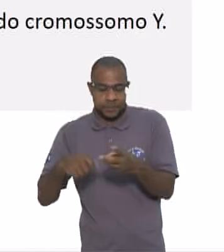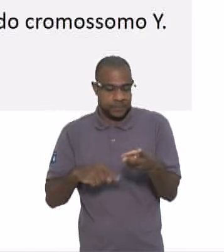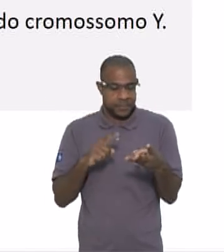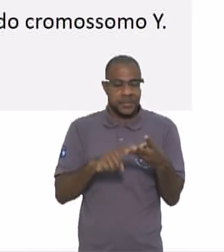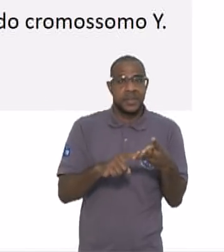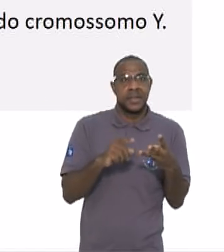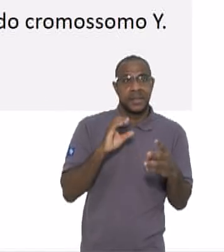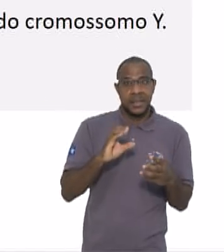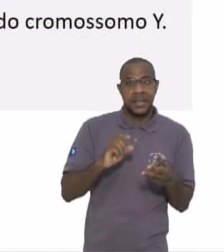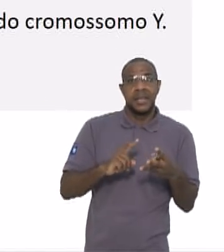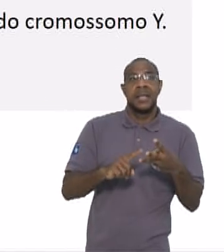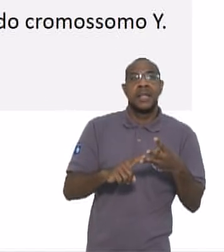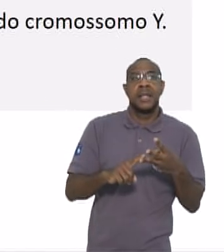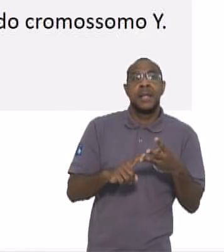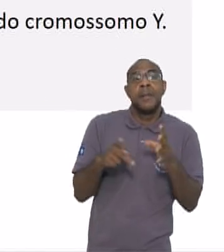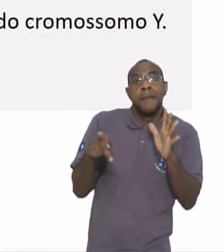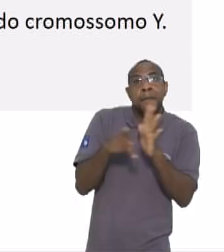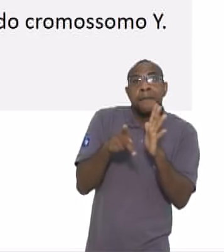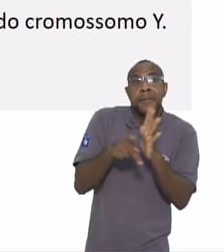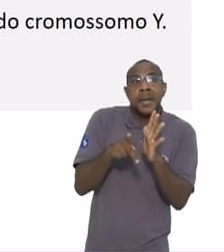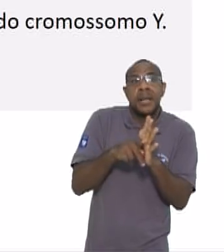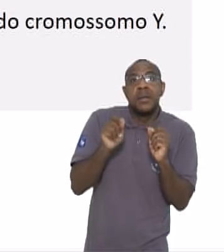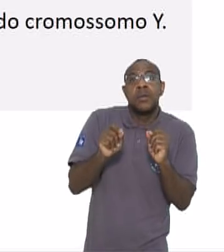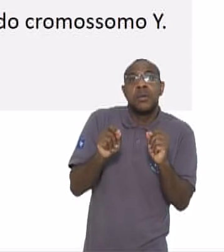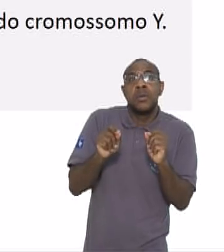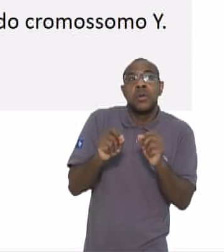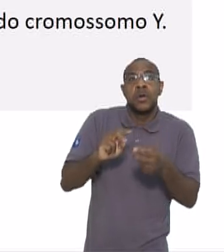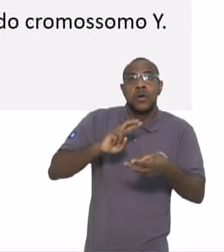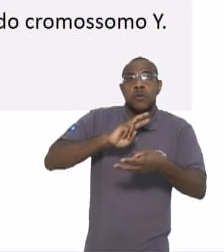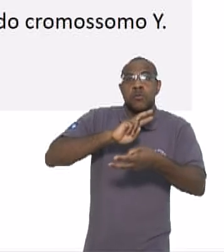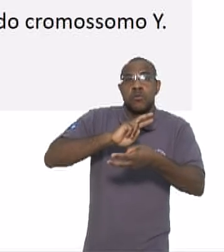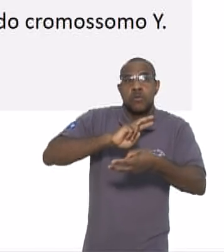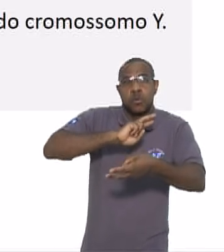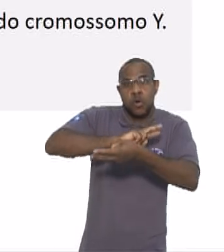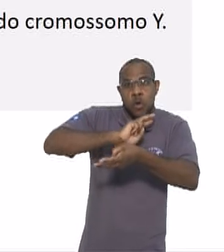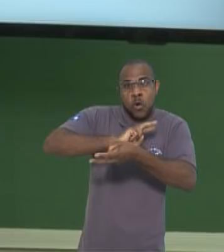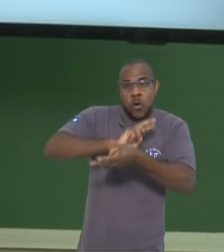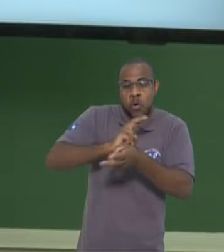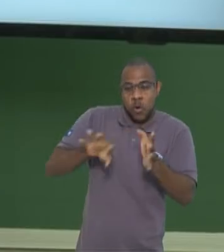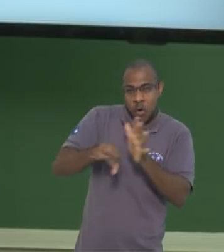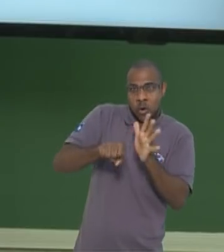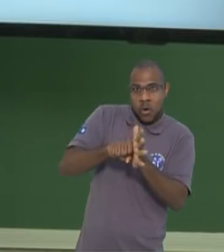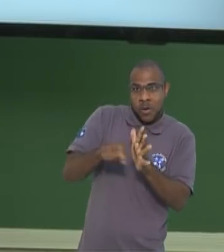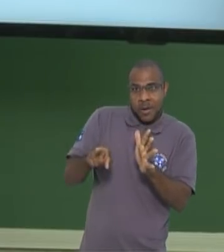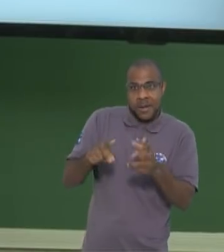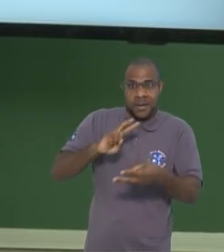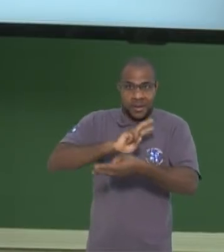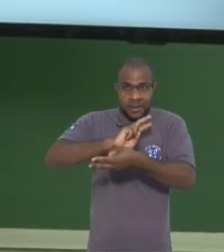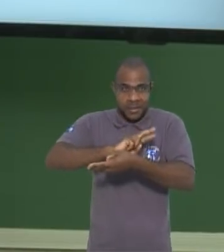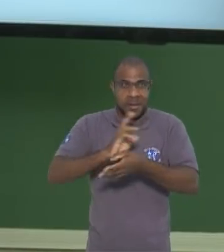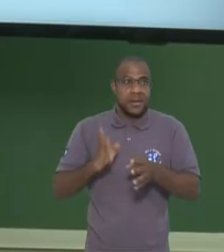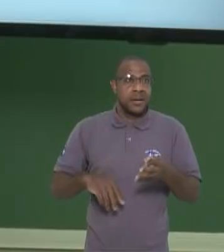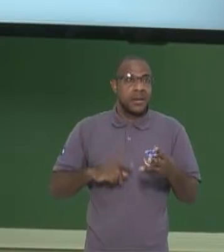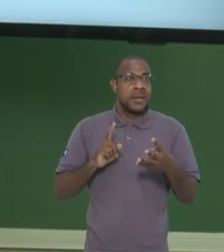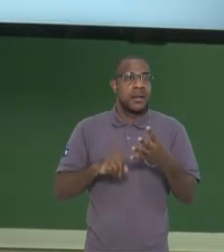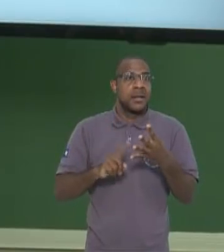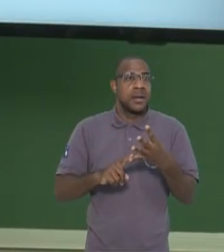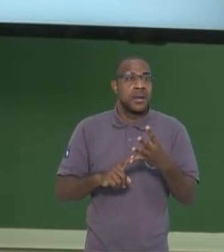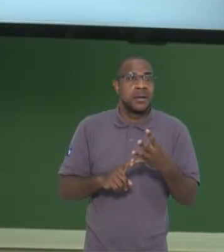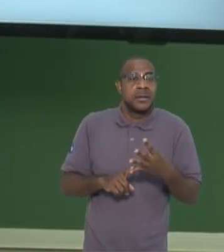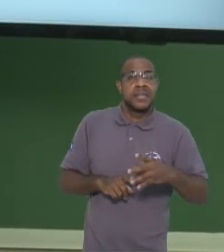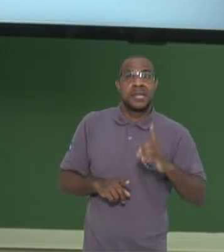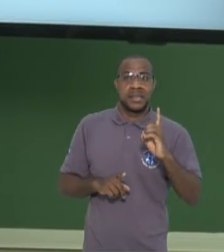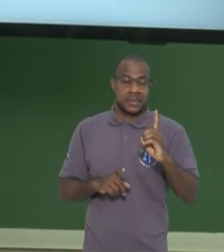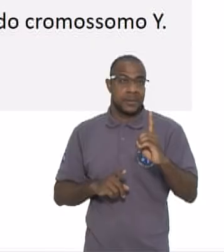C. Pertence a um portador de uma trissomia autossômica? Letra D. Refere-se a um indivíduo haploide devido à ausência de um